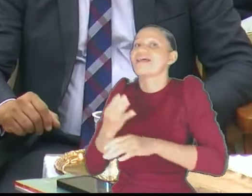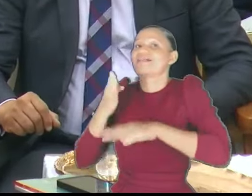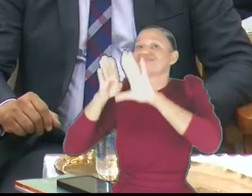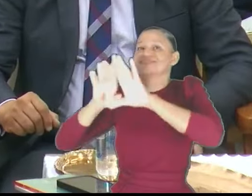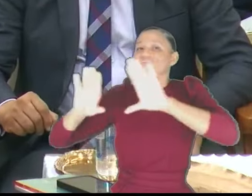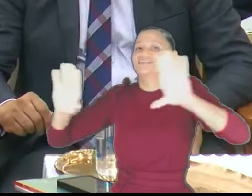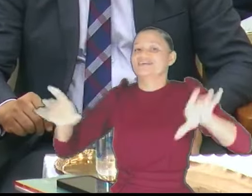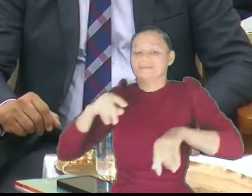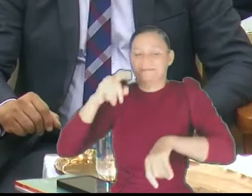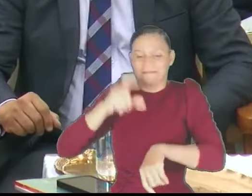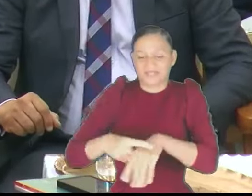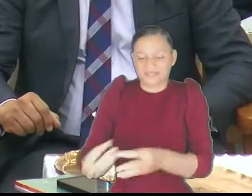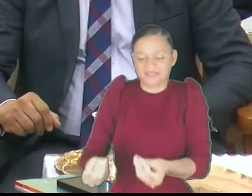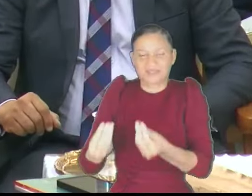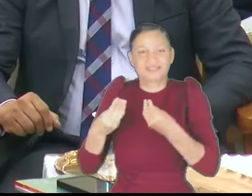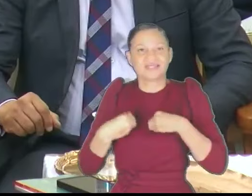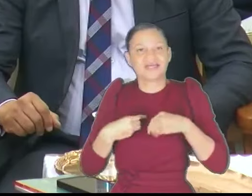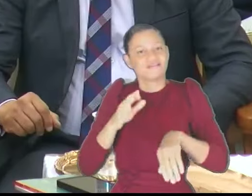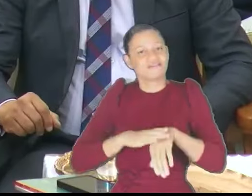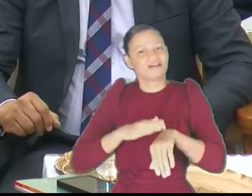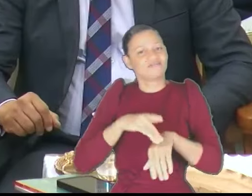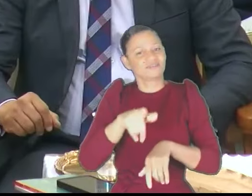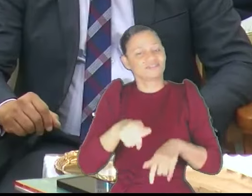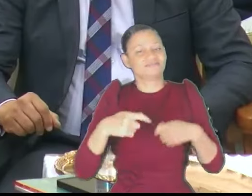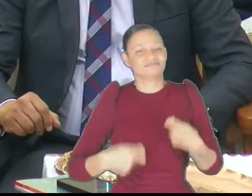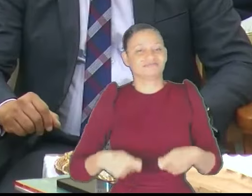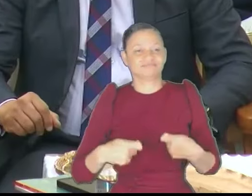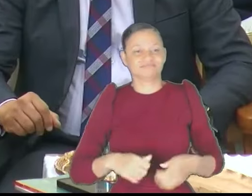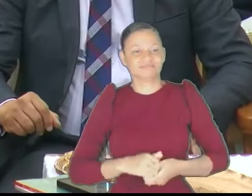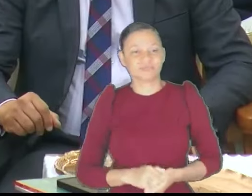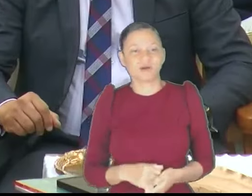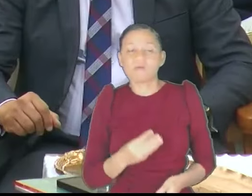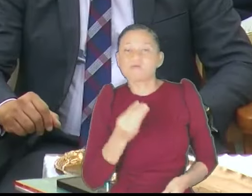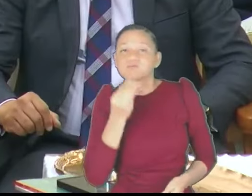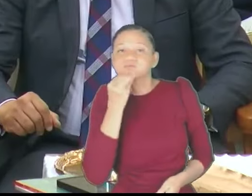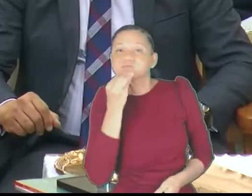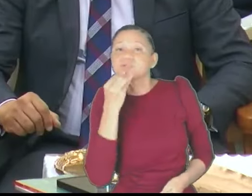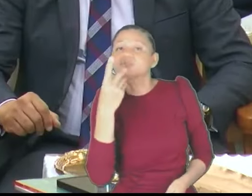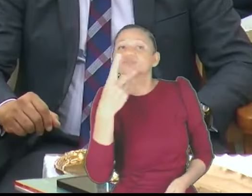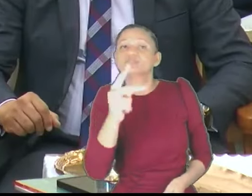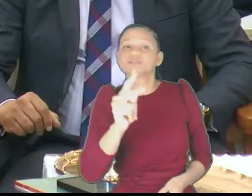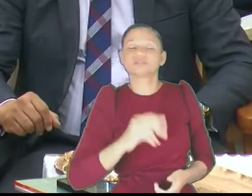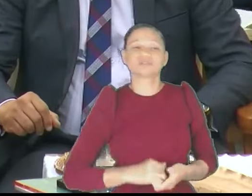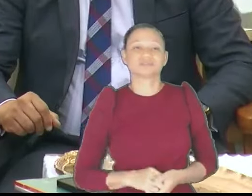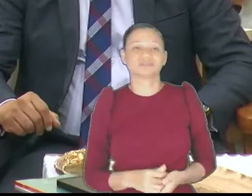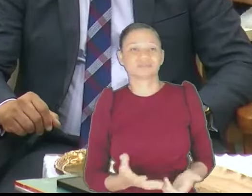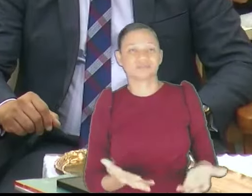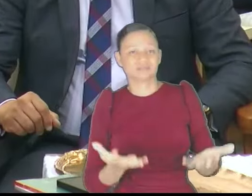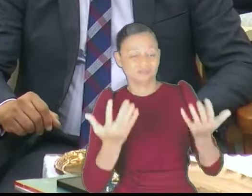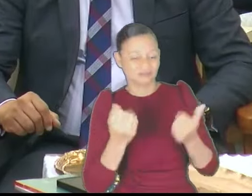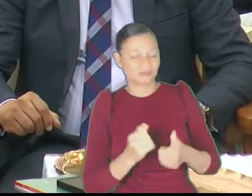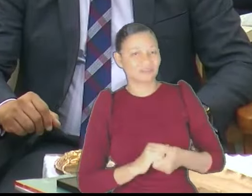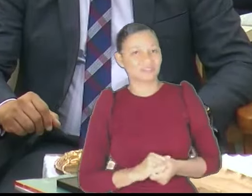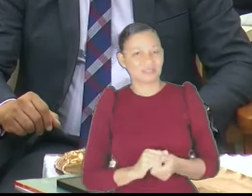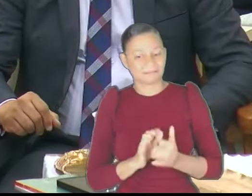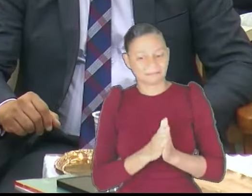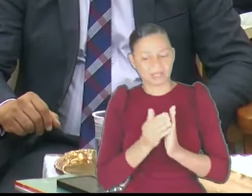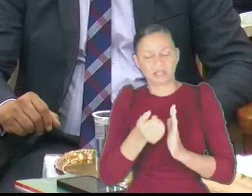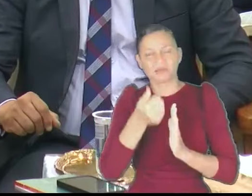você recebe, é você que precisa, a oportunidade é sua. Agora olha comigo, diz a